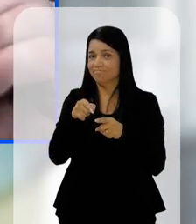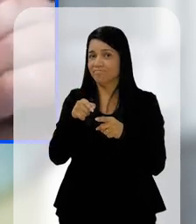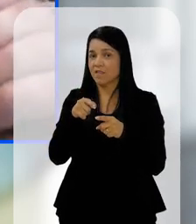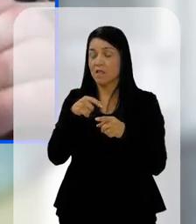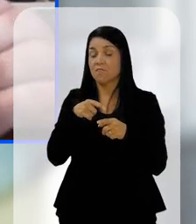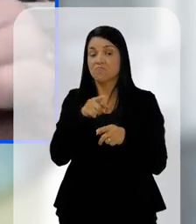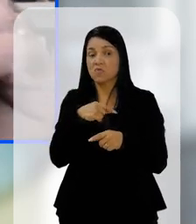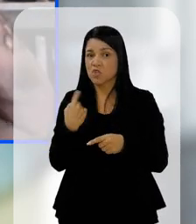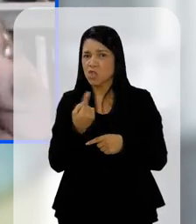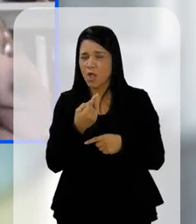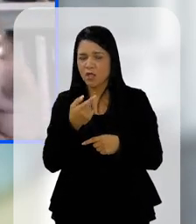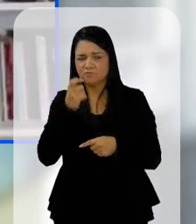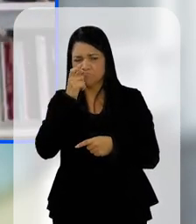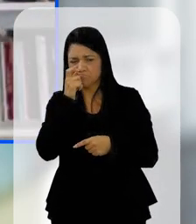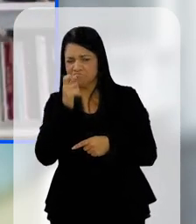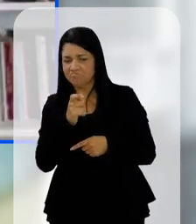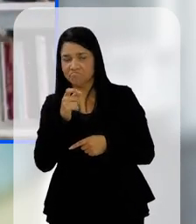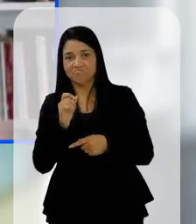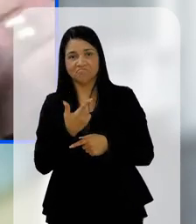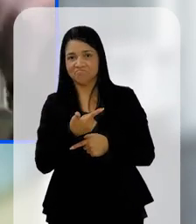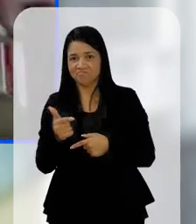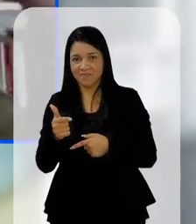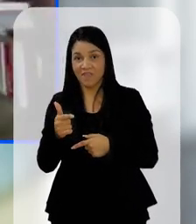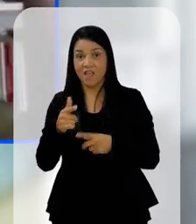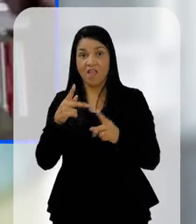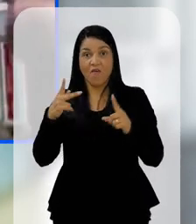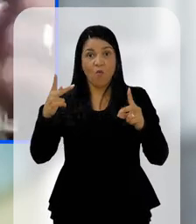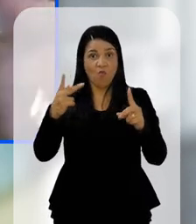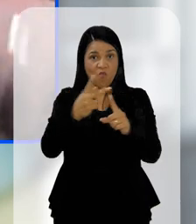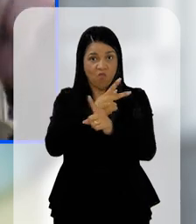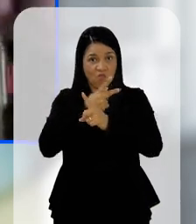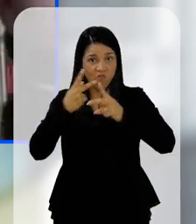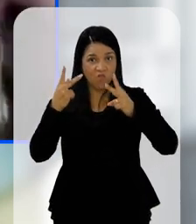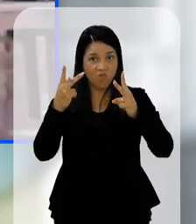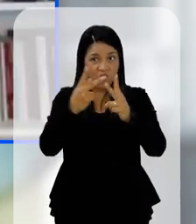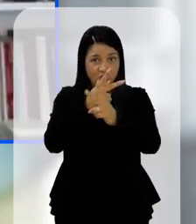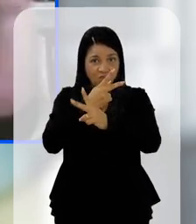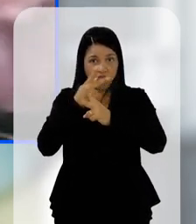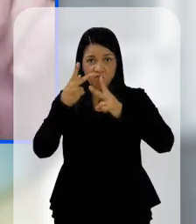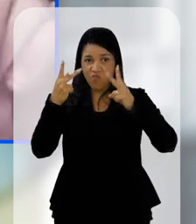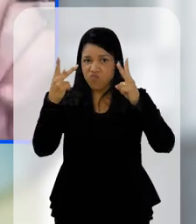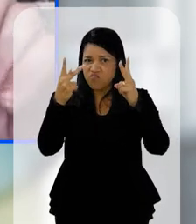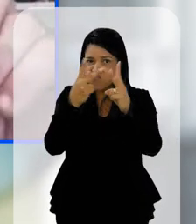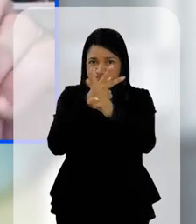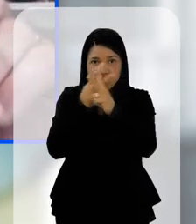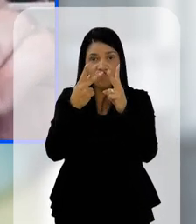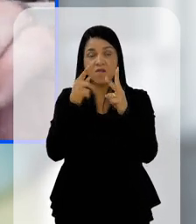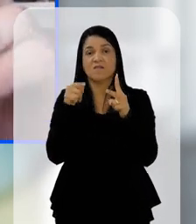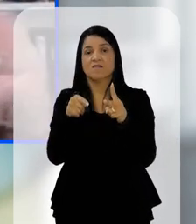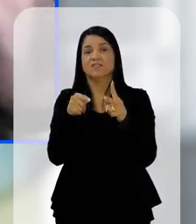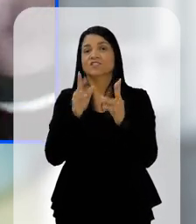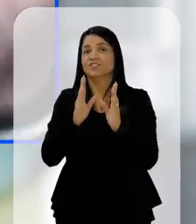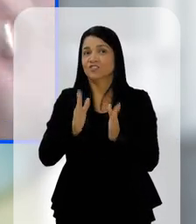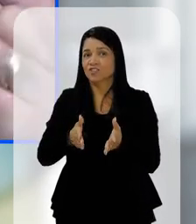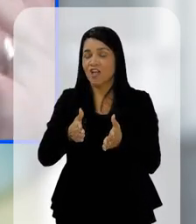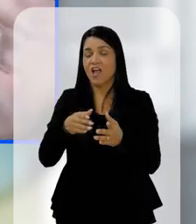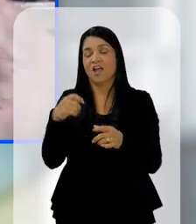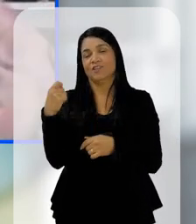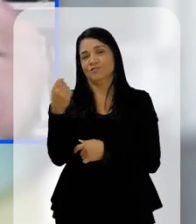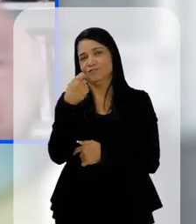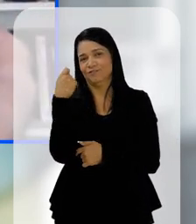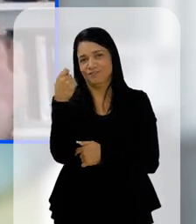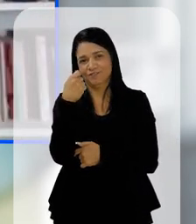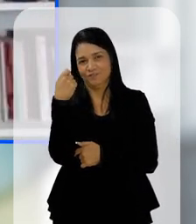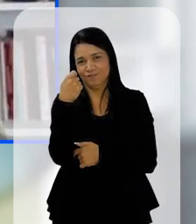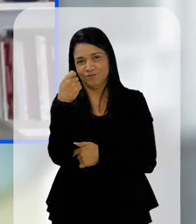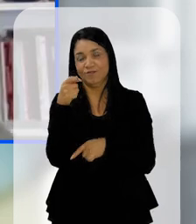não estamos muito atentos a isso, mas os episódios com vento muito intenso e fora da média estão já se reproduzindo